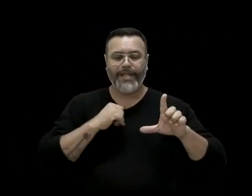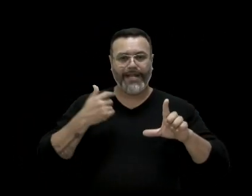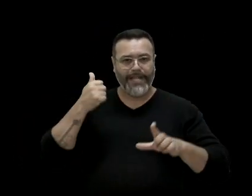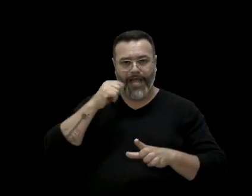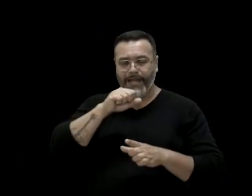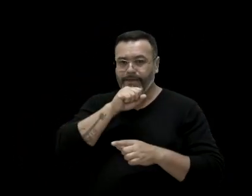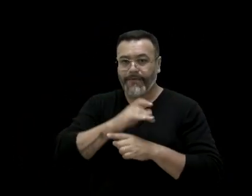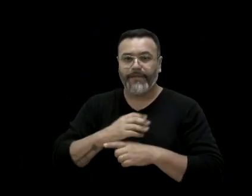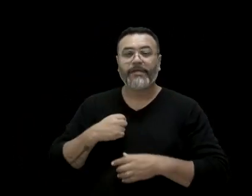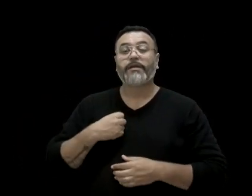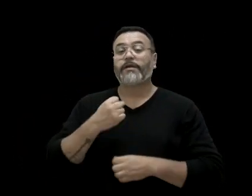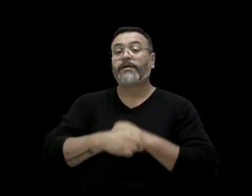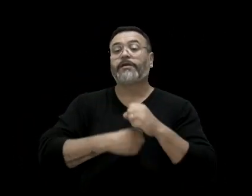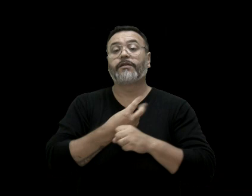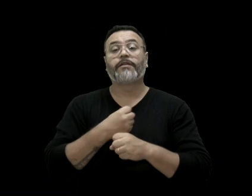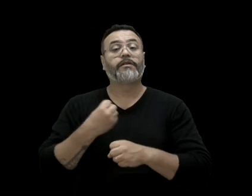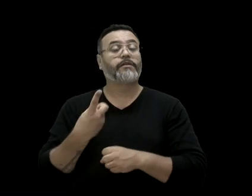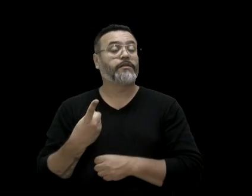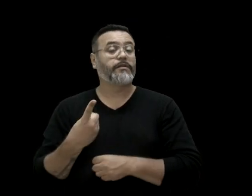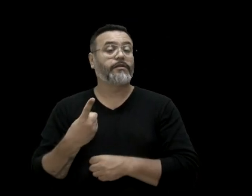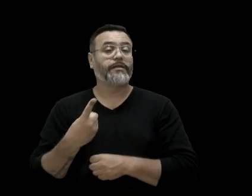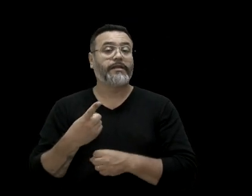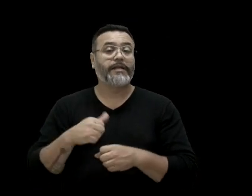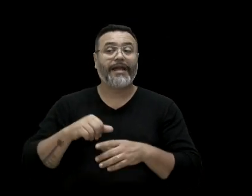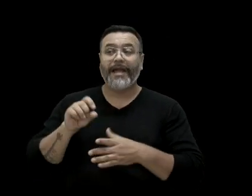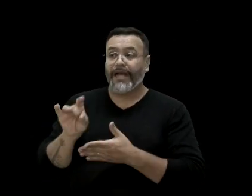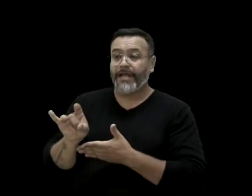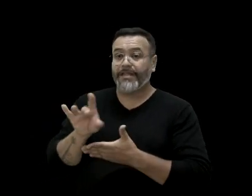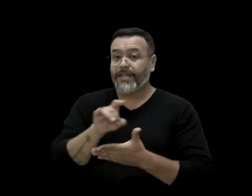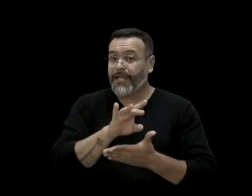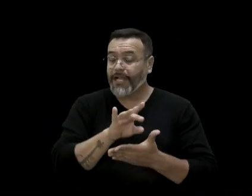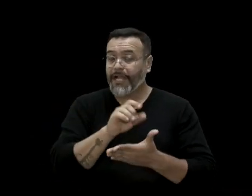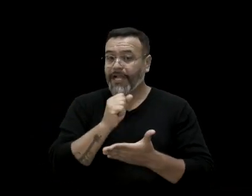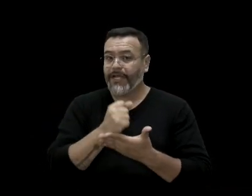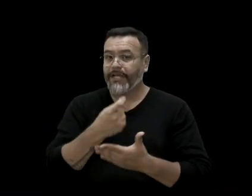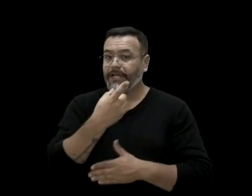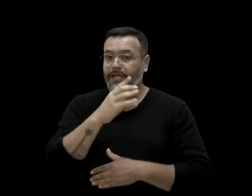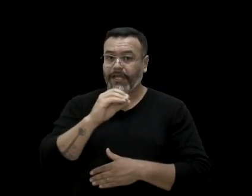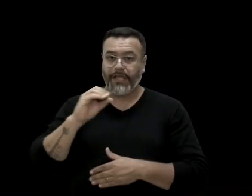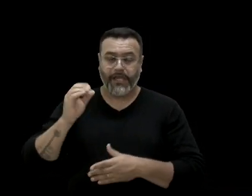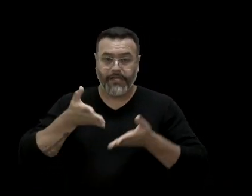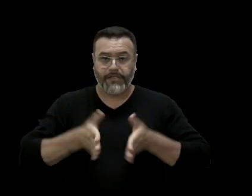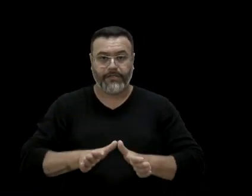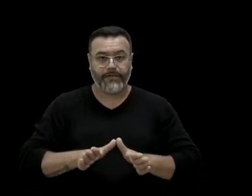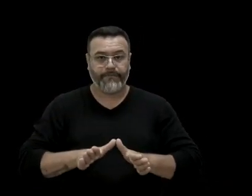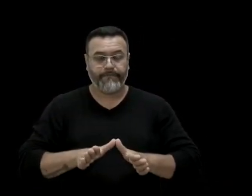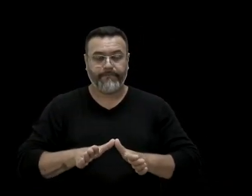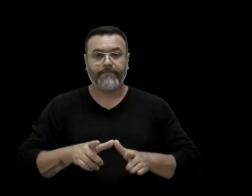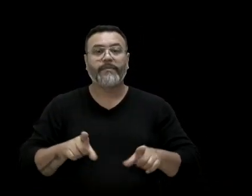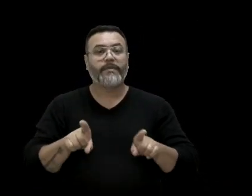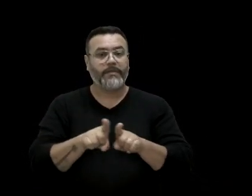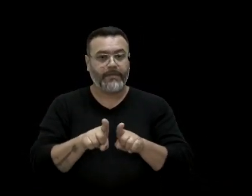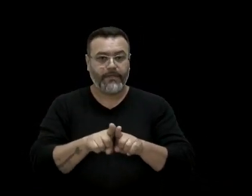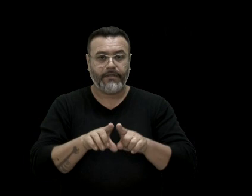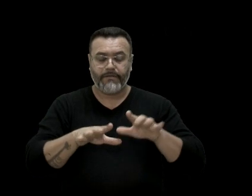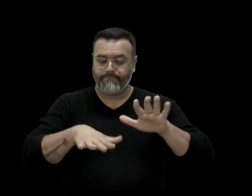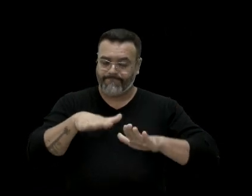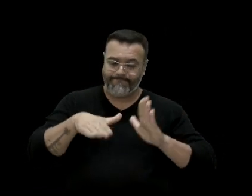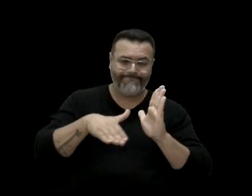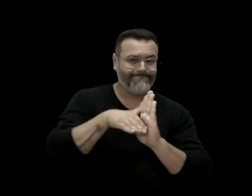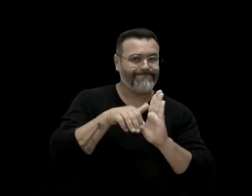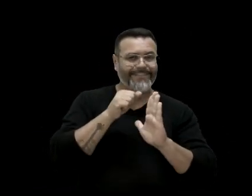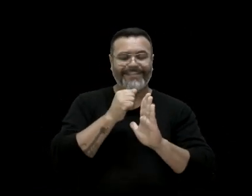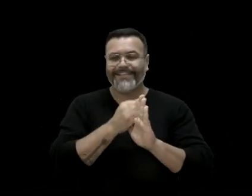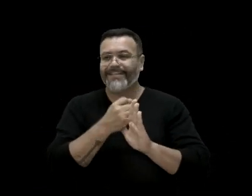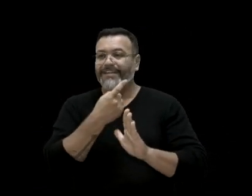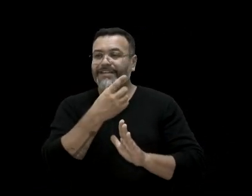2021, a cada 100 mil nascimentos, o país teve em média de 107 mortes